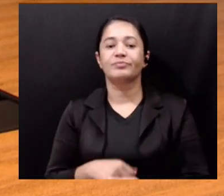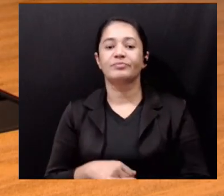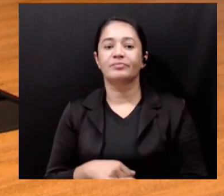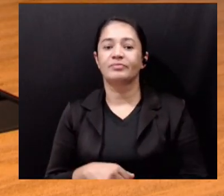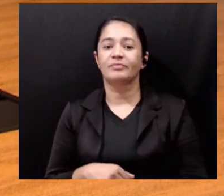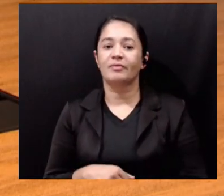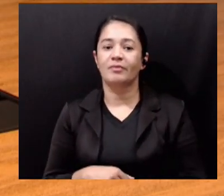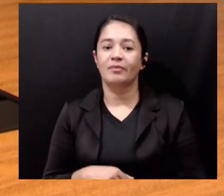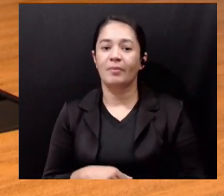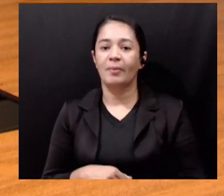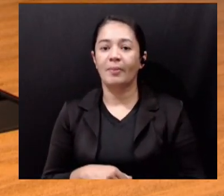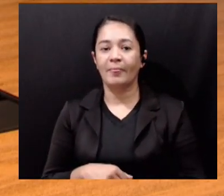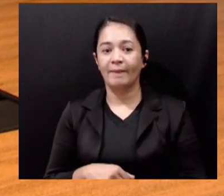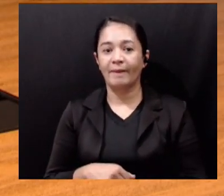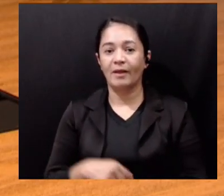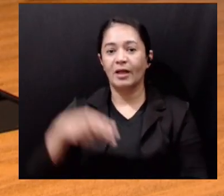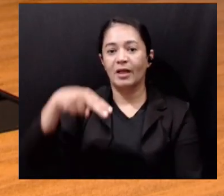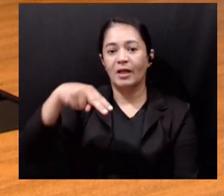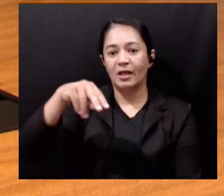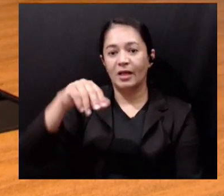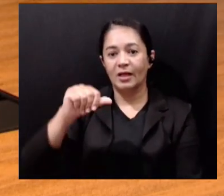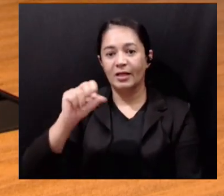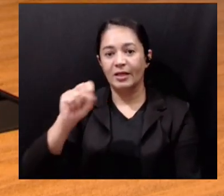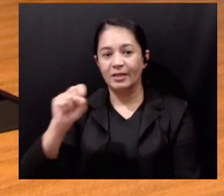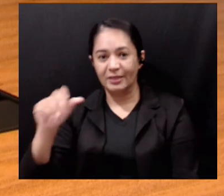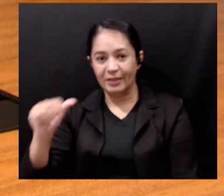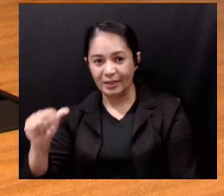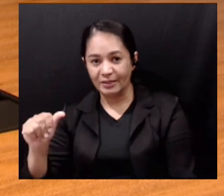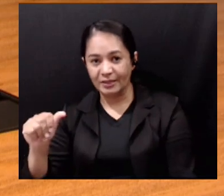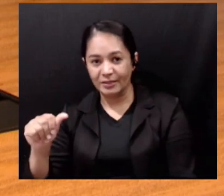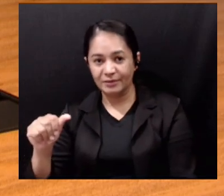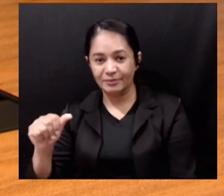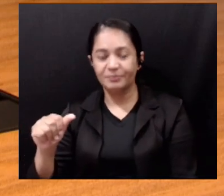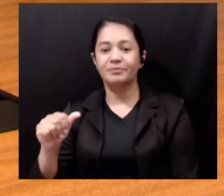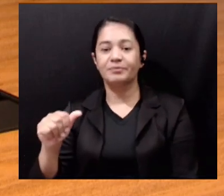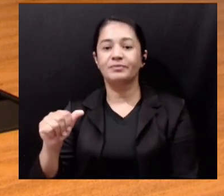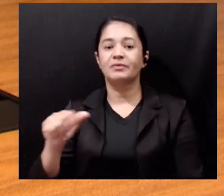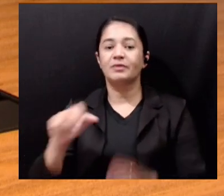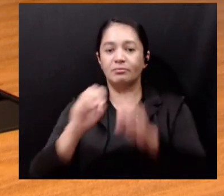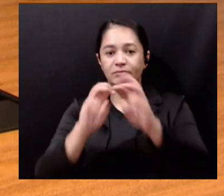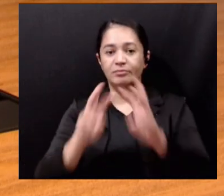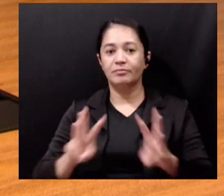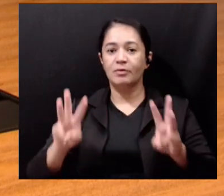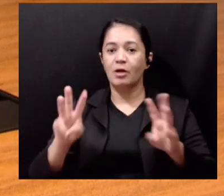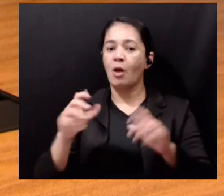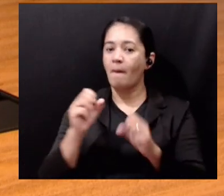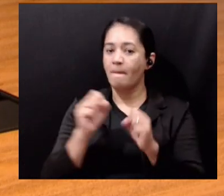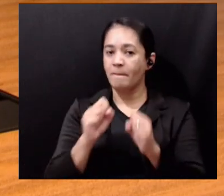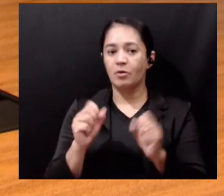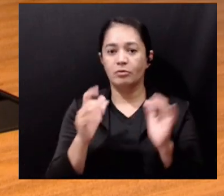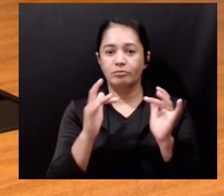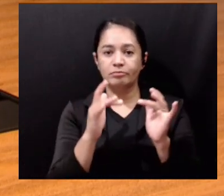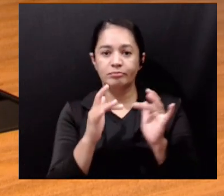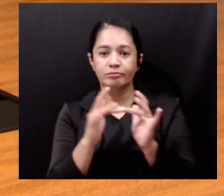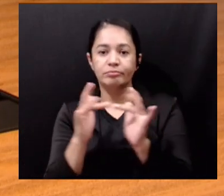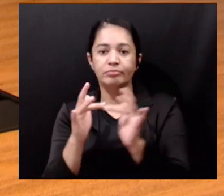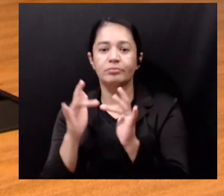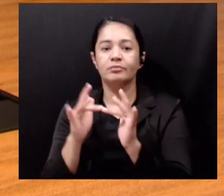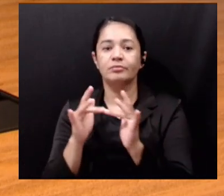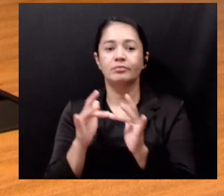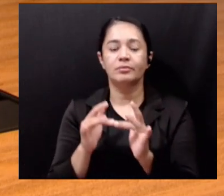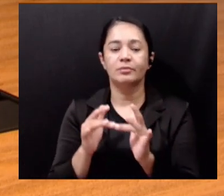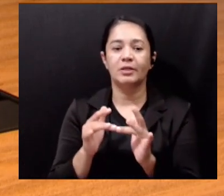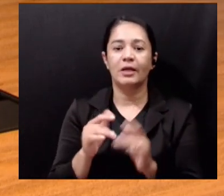o nasa.unicamp. Então, qualquer interessado pode entrar em contato. Isso. Então, quem que tiver,